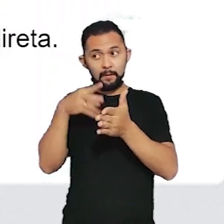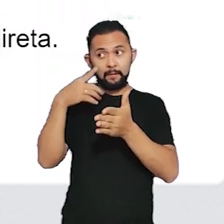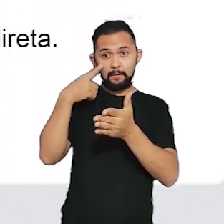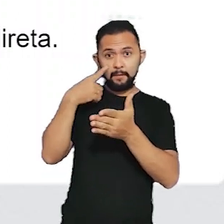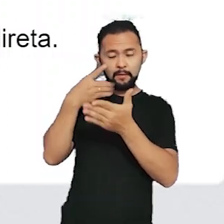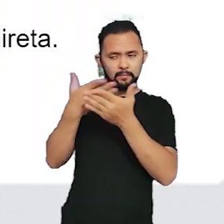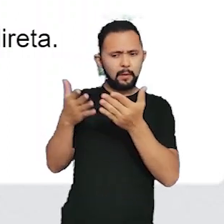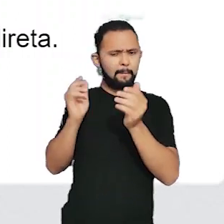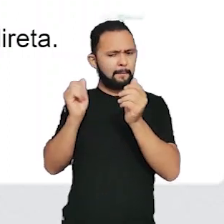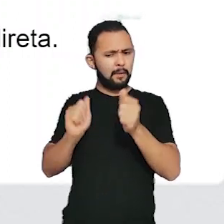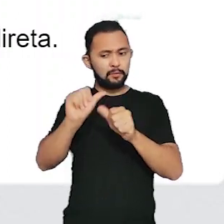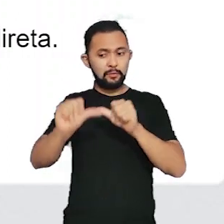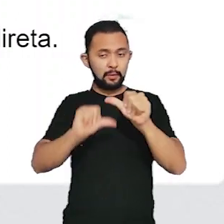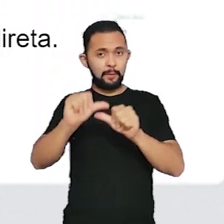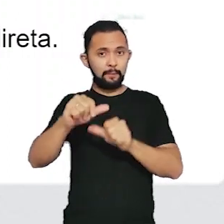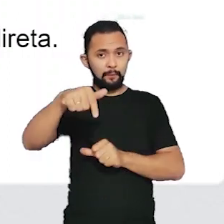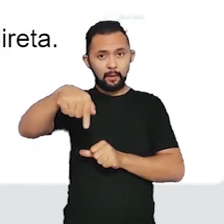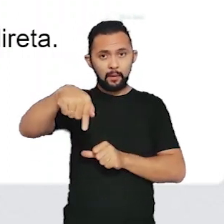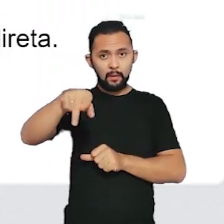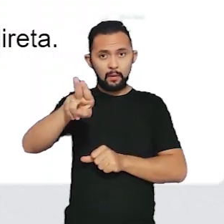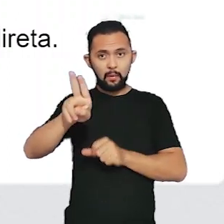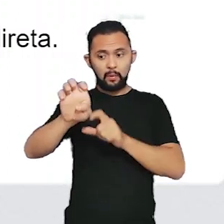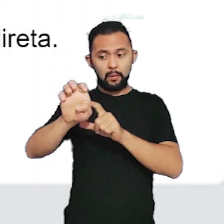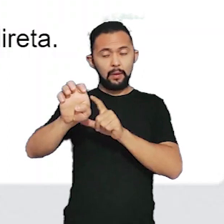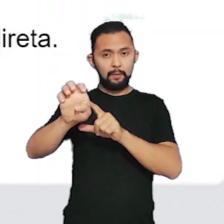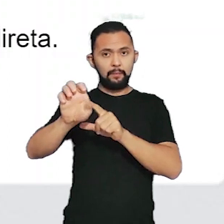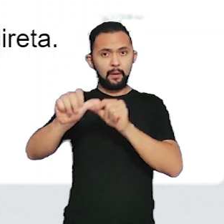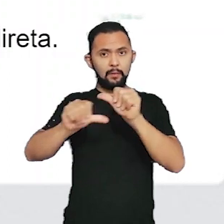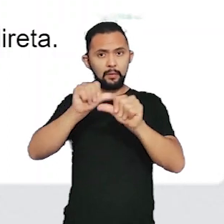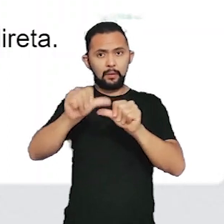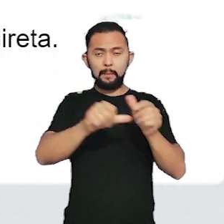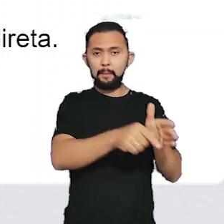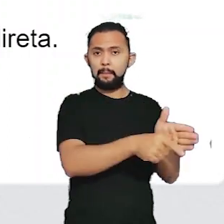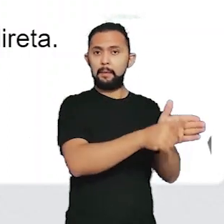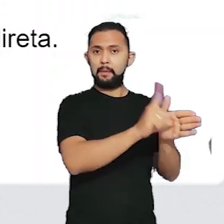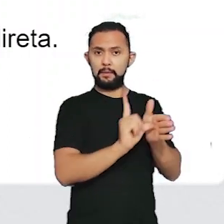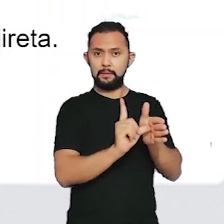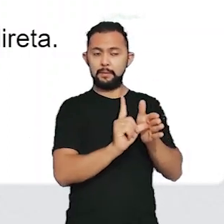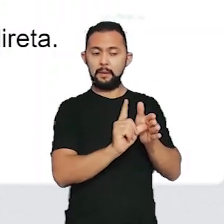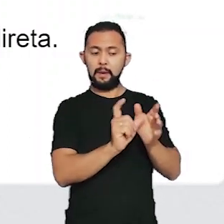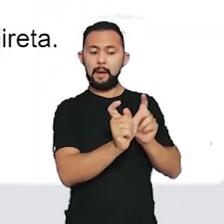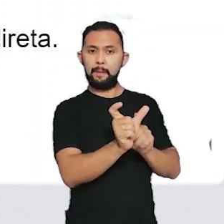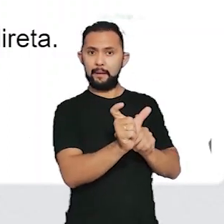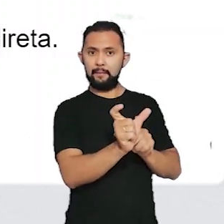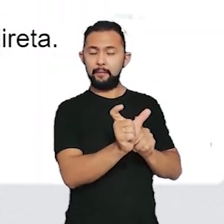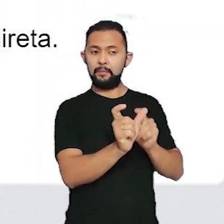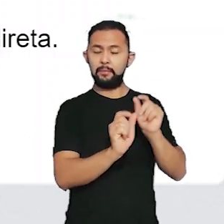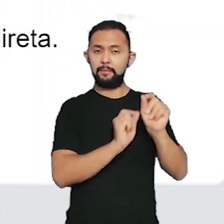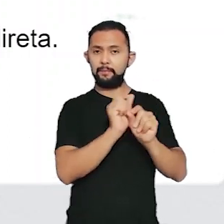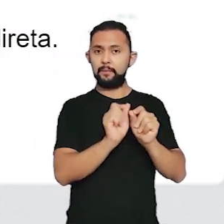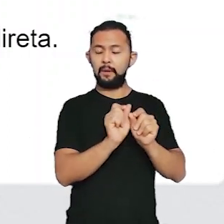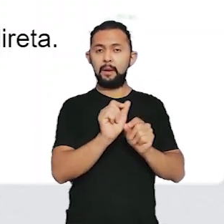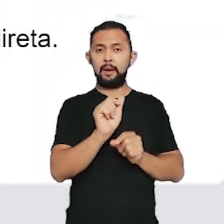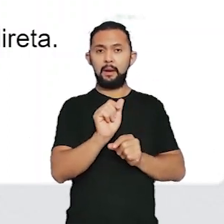tá? Então, eu posso trocar esse que pelo termo antecedente. Ó, deixou de ser monótono, comecei a provar